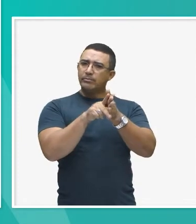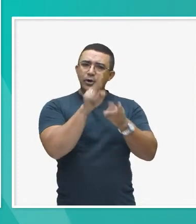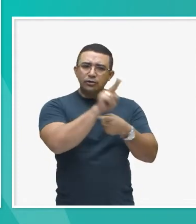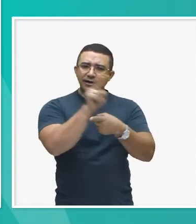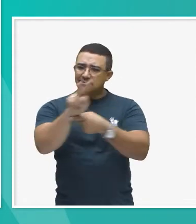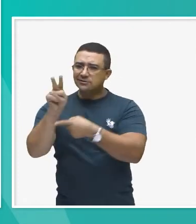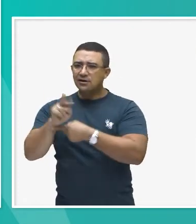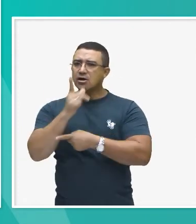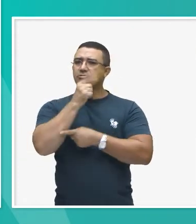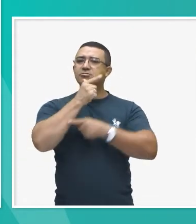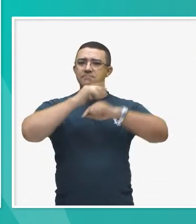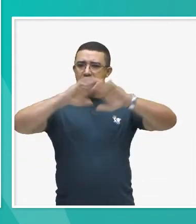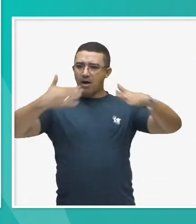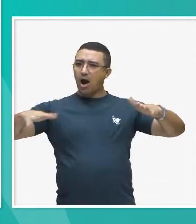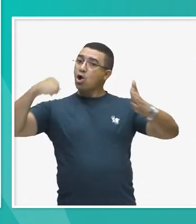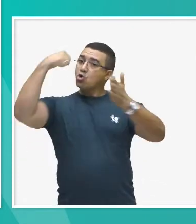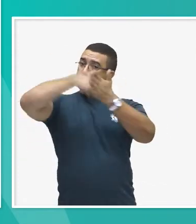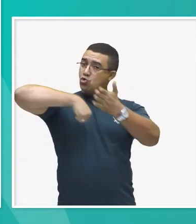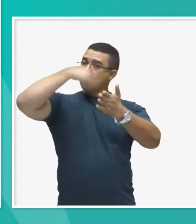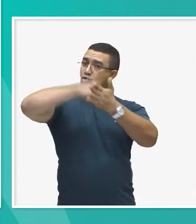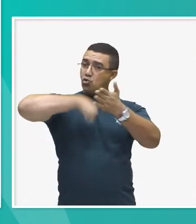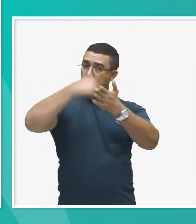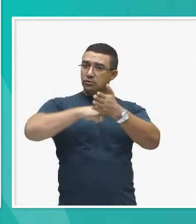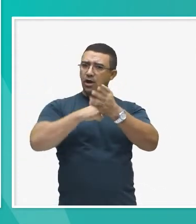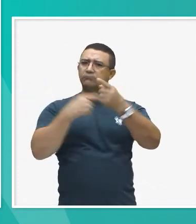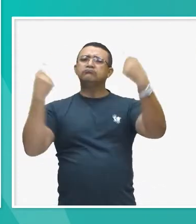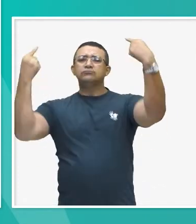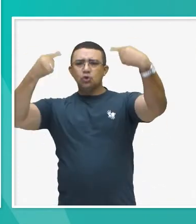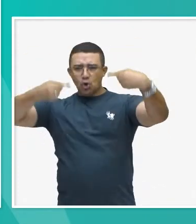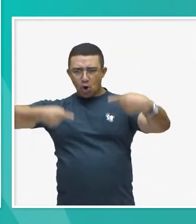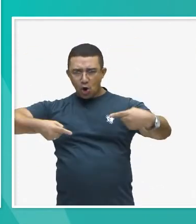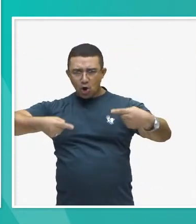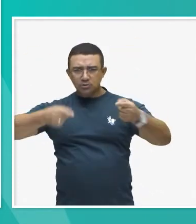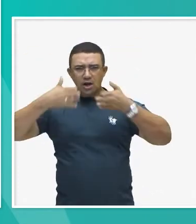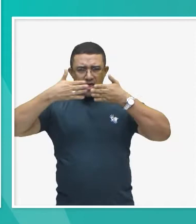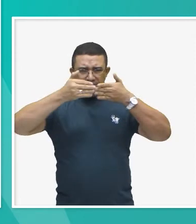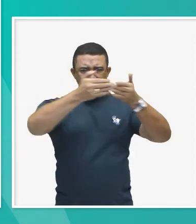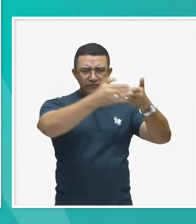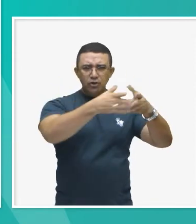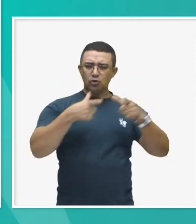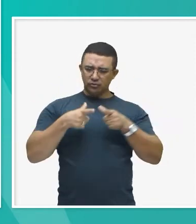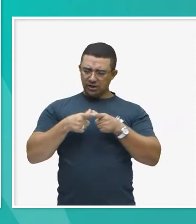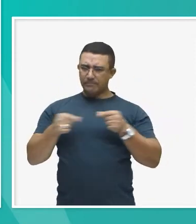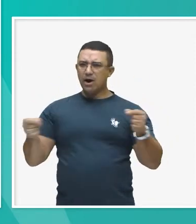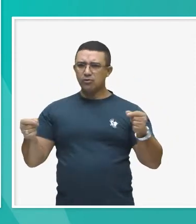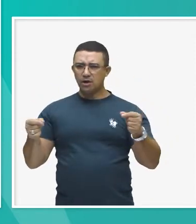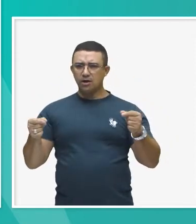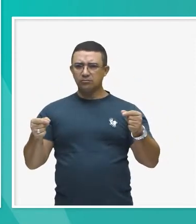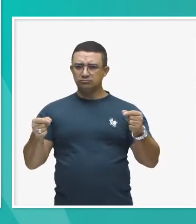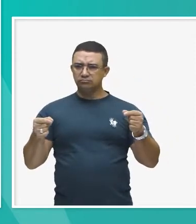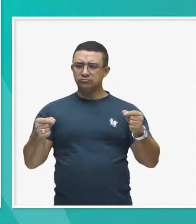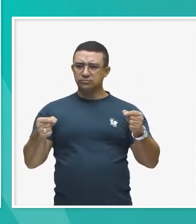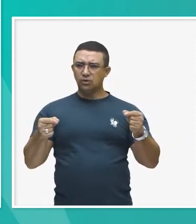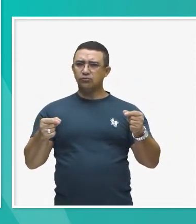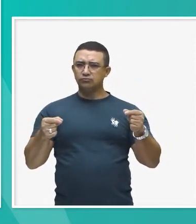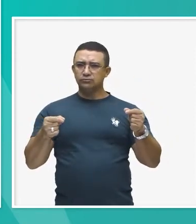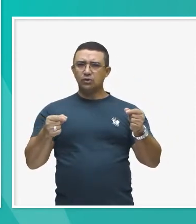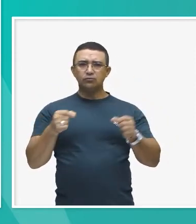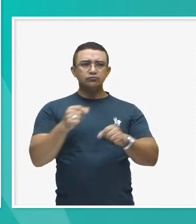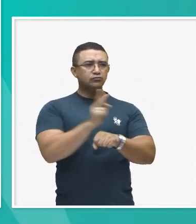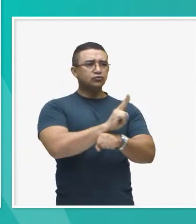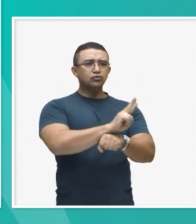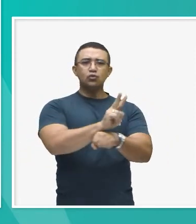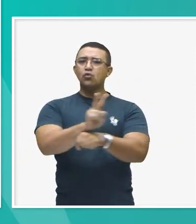ela luta contra os navios pesqueiros japoneses, né, noruegueses, né, contra os vessels, para